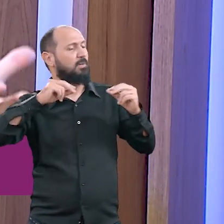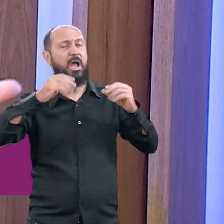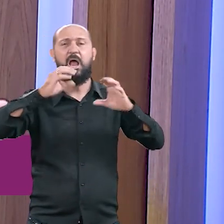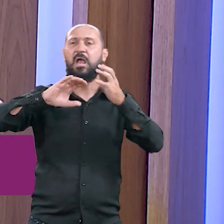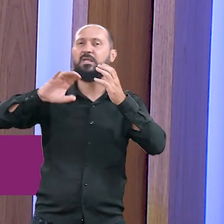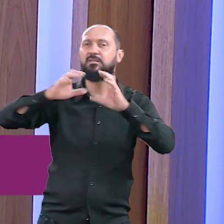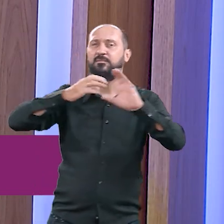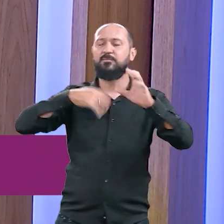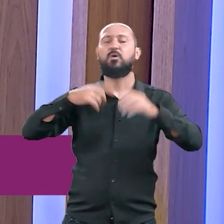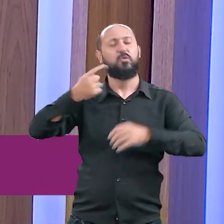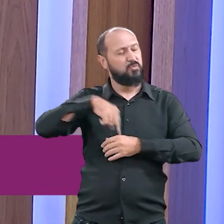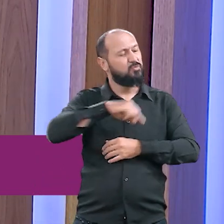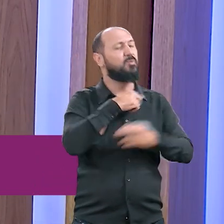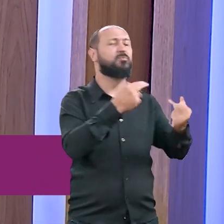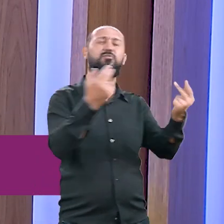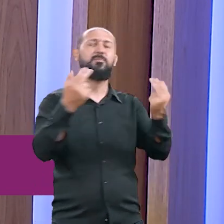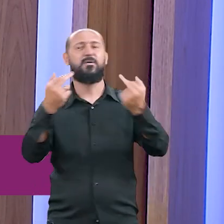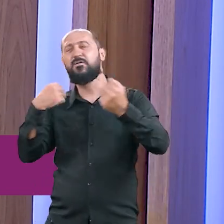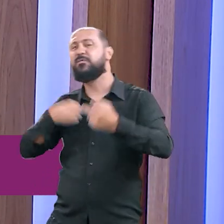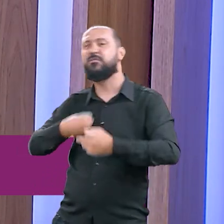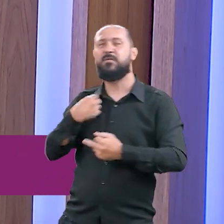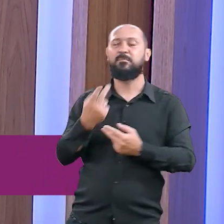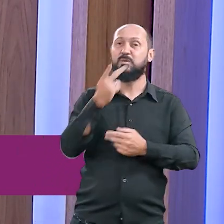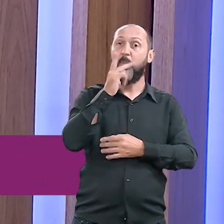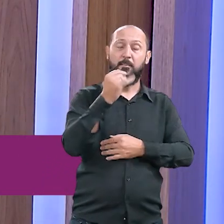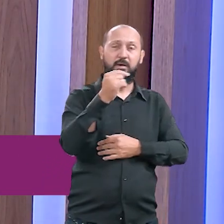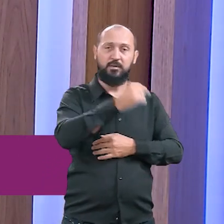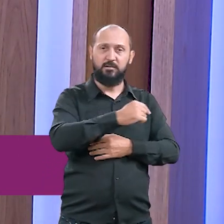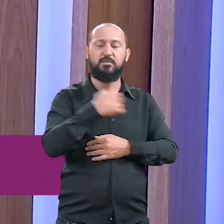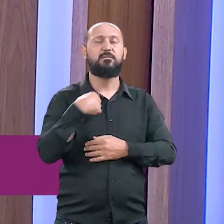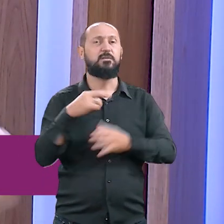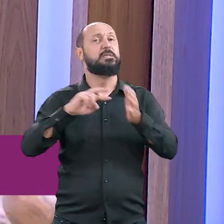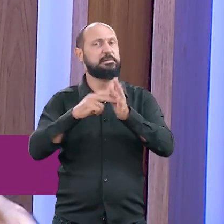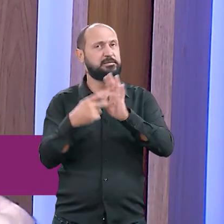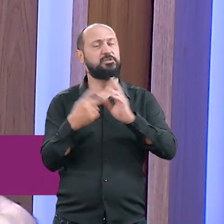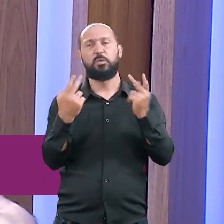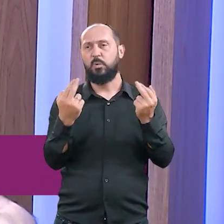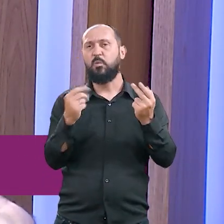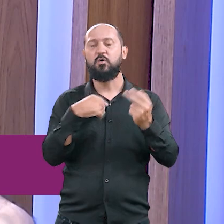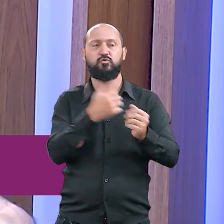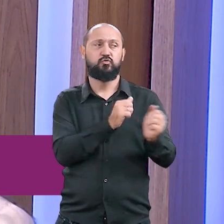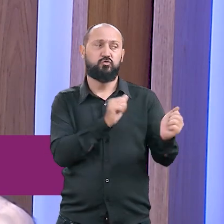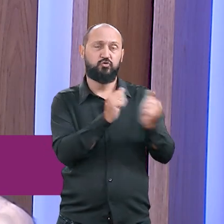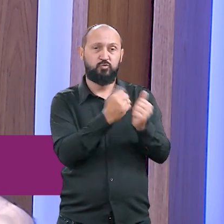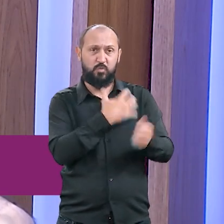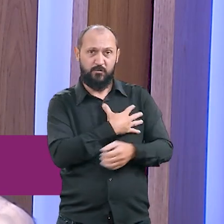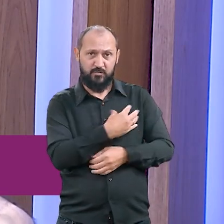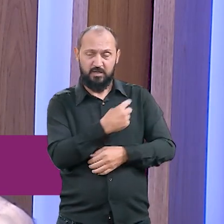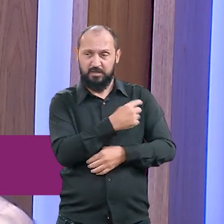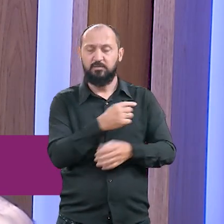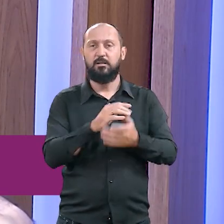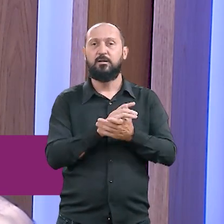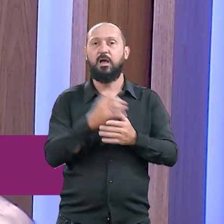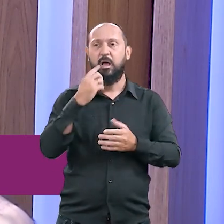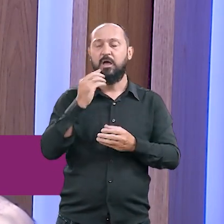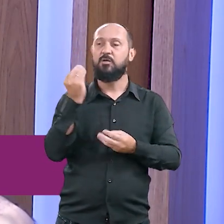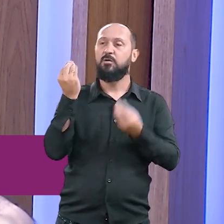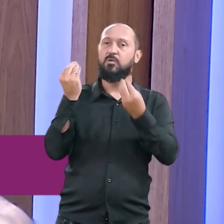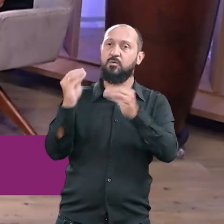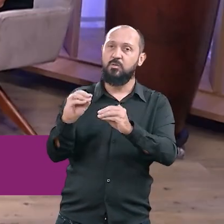para parecer que é uma pessoa falando ou agindo ou atuando num determinado cenário. Então realmente